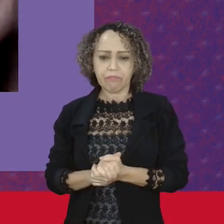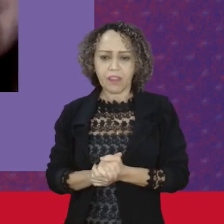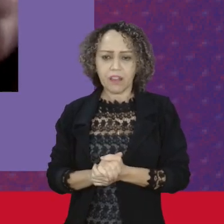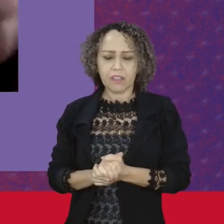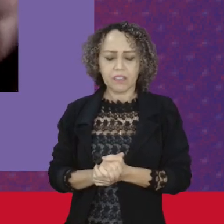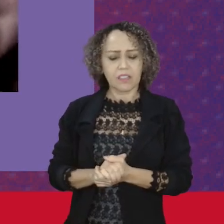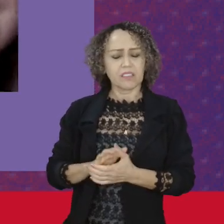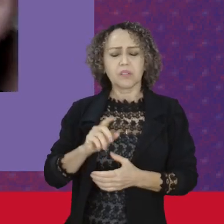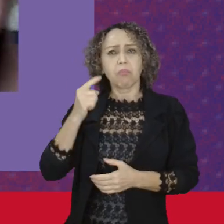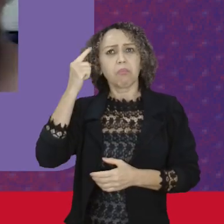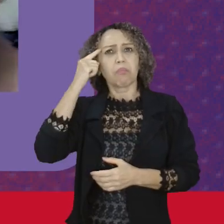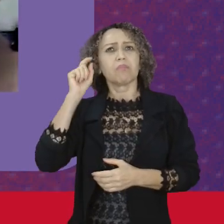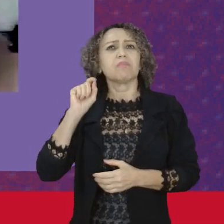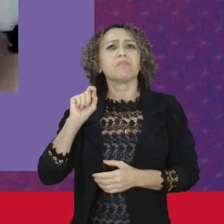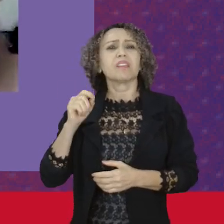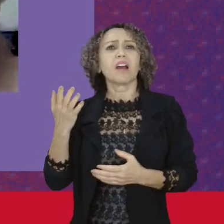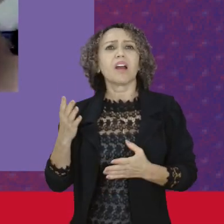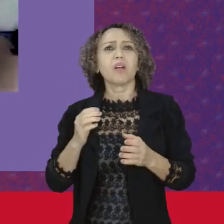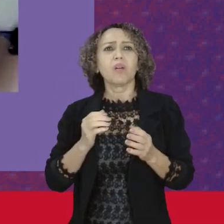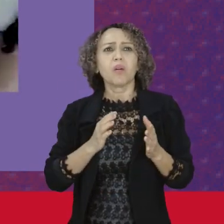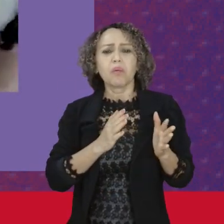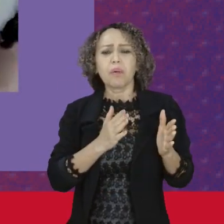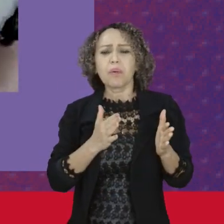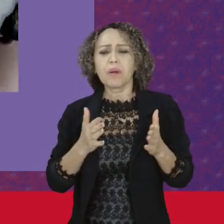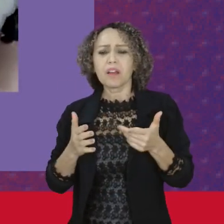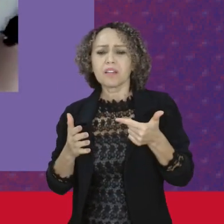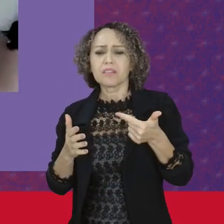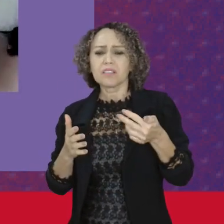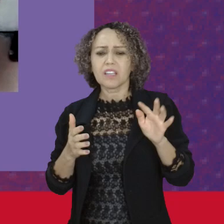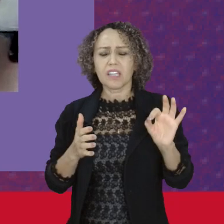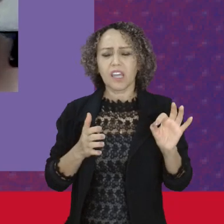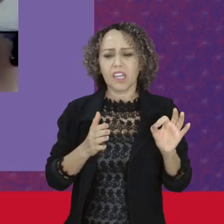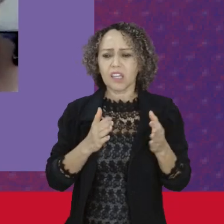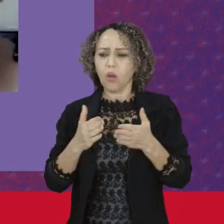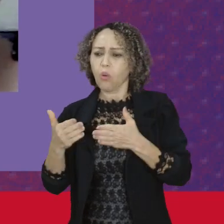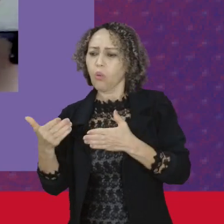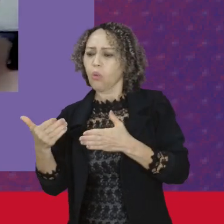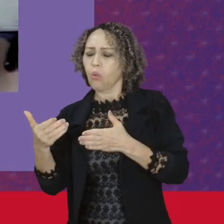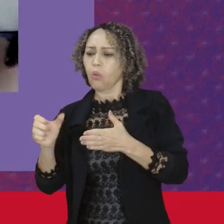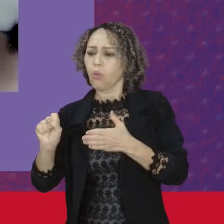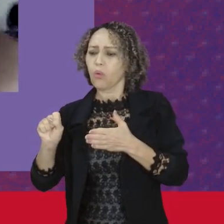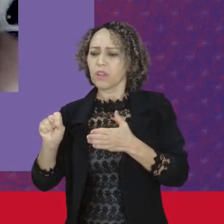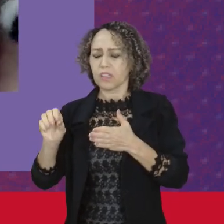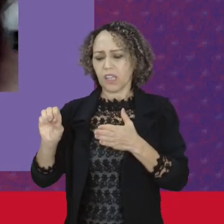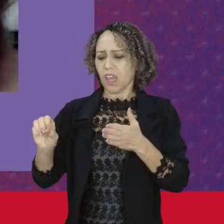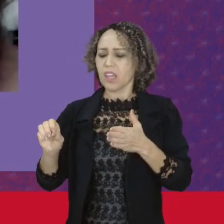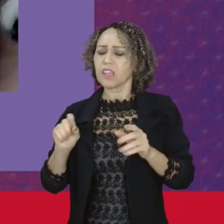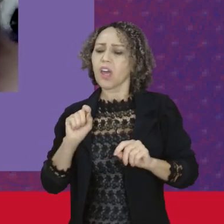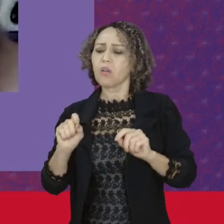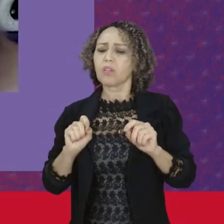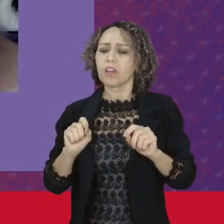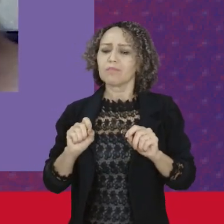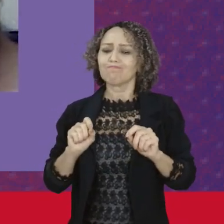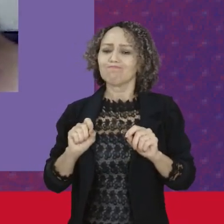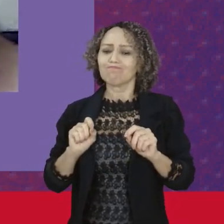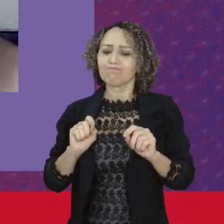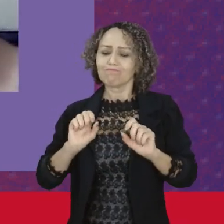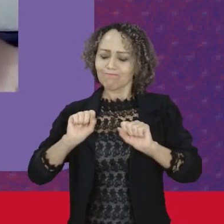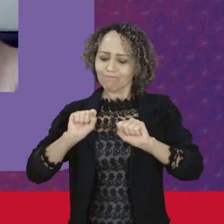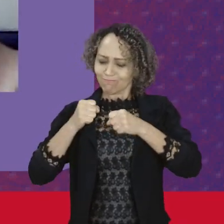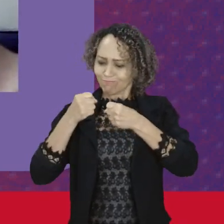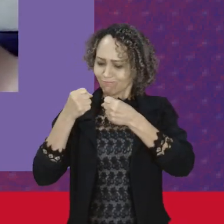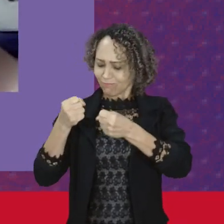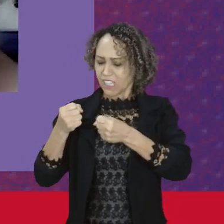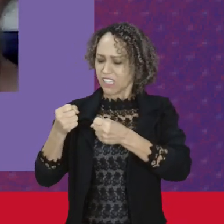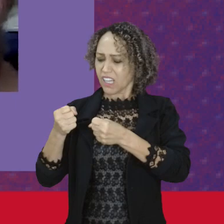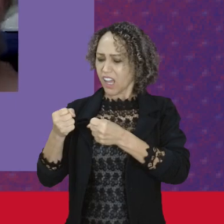posso pensar assim nesses anos de 70 e 80, era nesse sentido de enfrentar essa naturalização